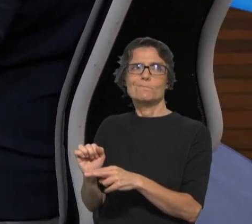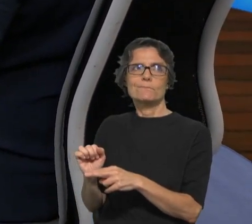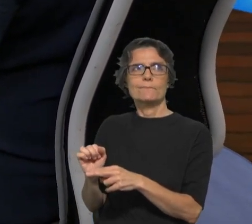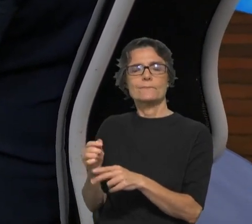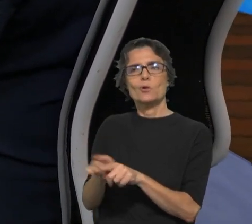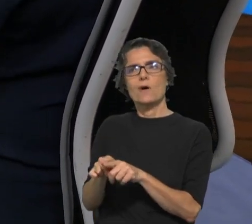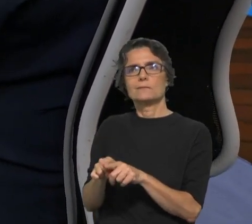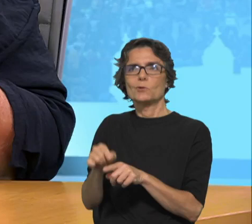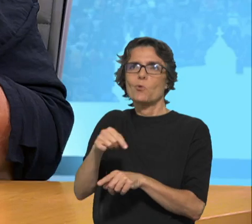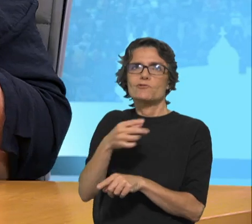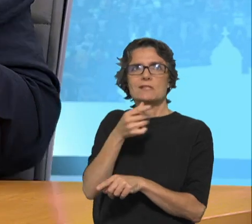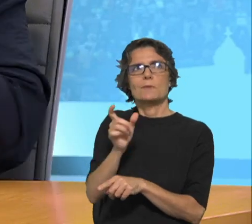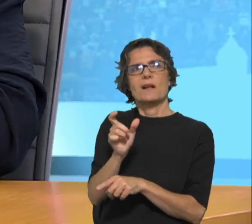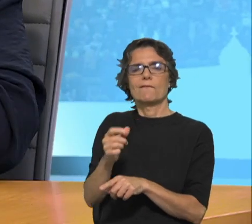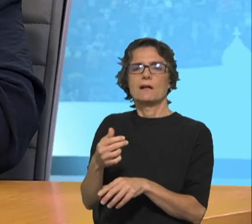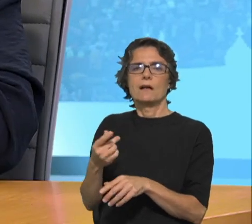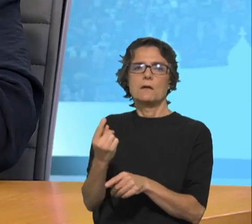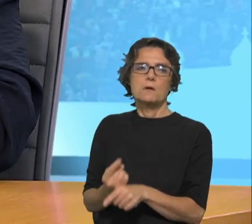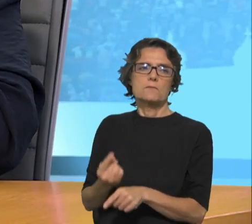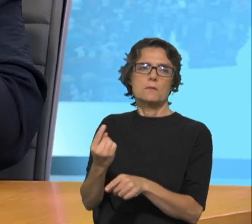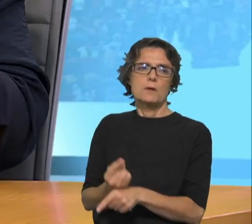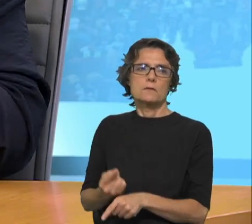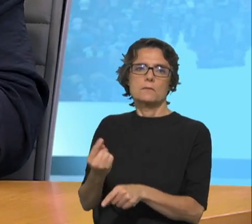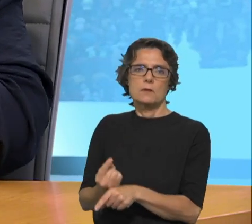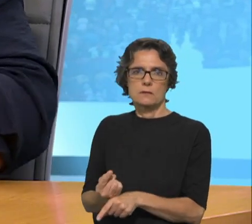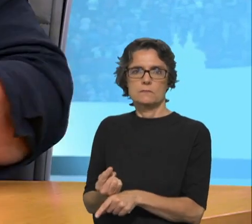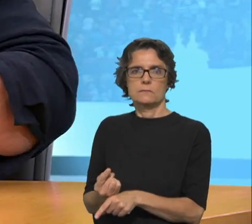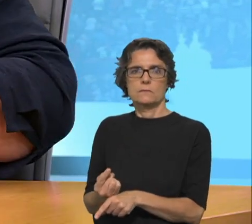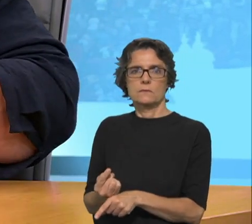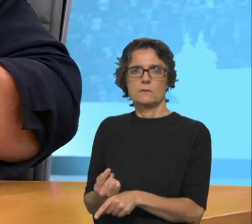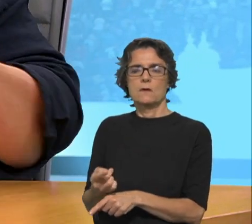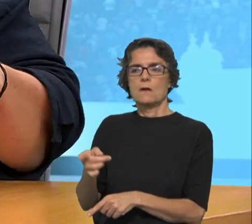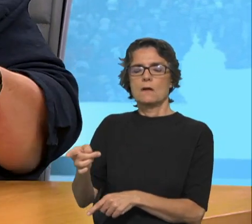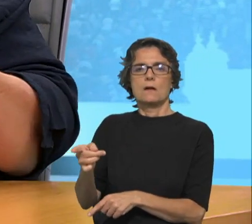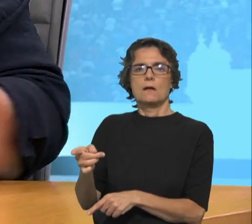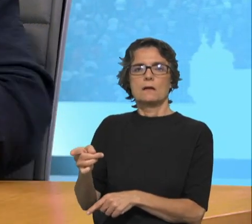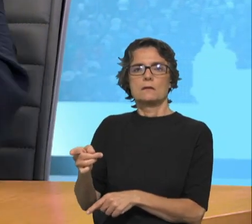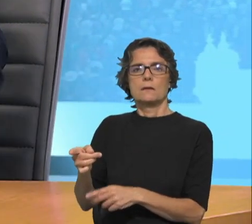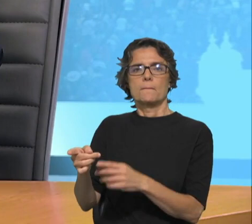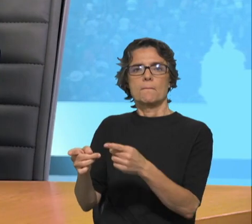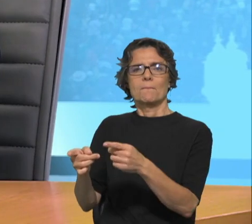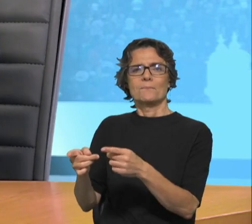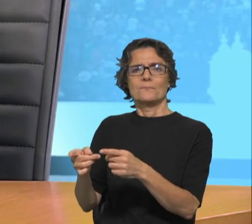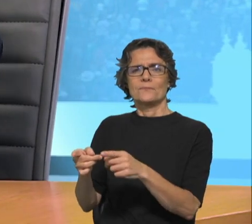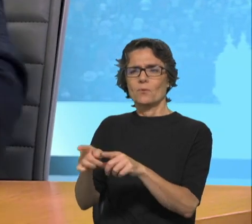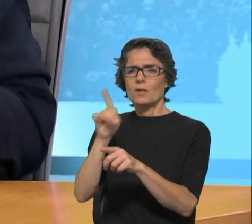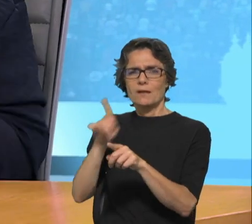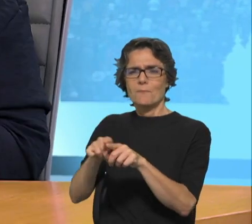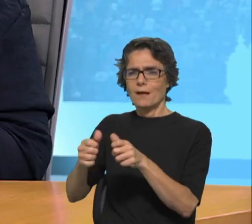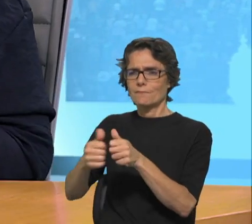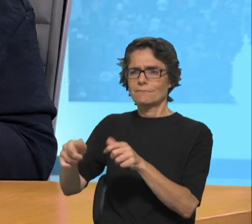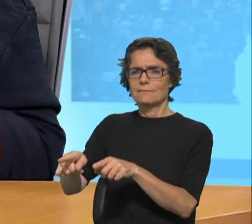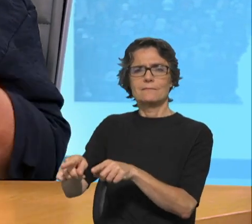monotonia. E é nesse sentido que ela, ao ver já a irmã também afastada, aparece isto. Por isso,